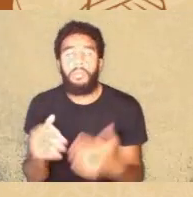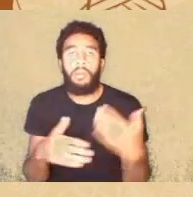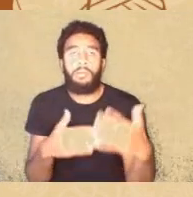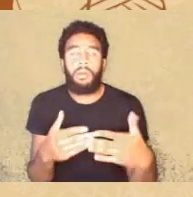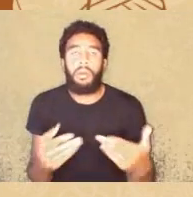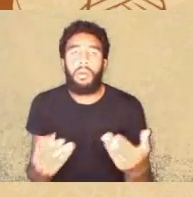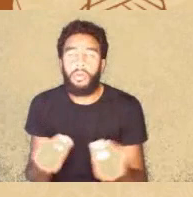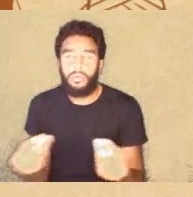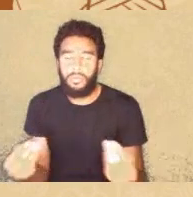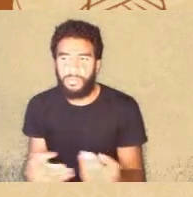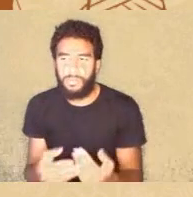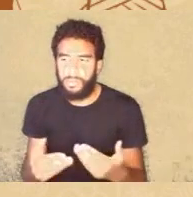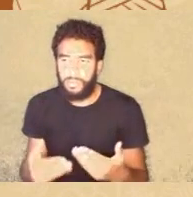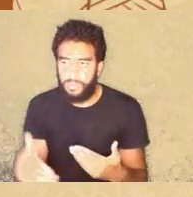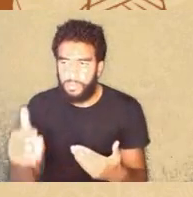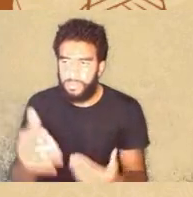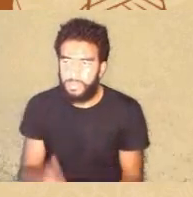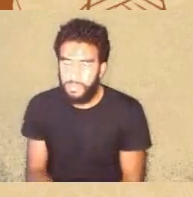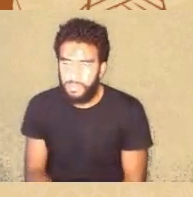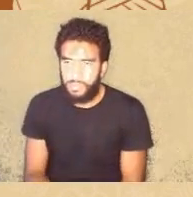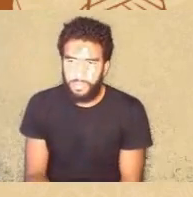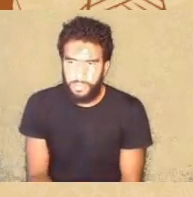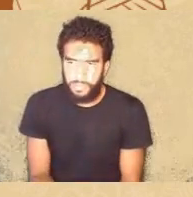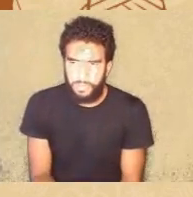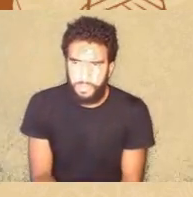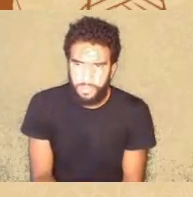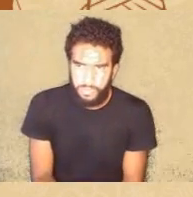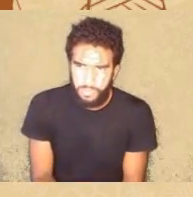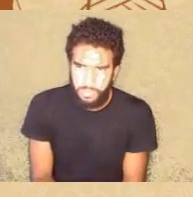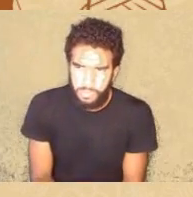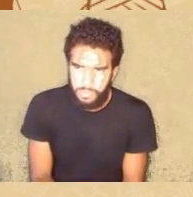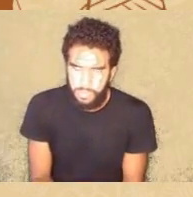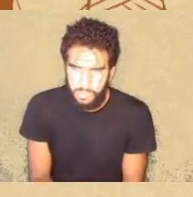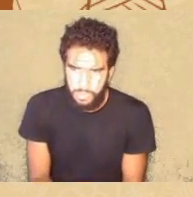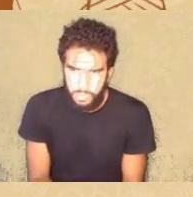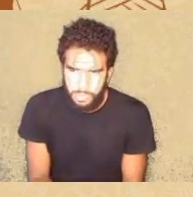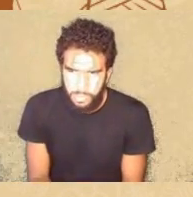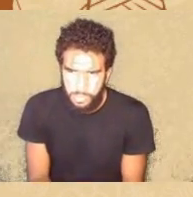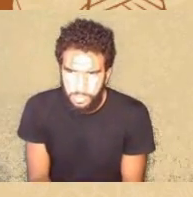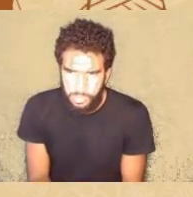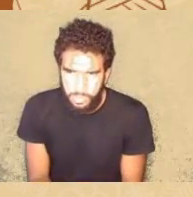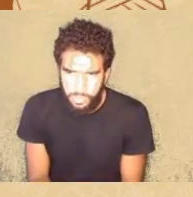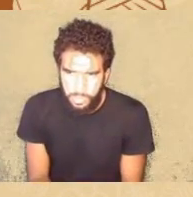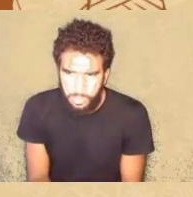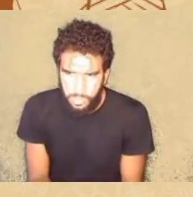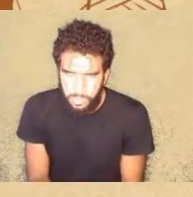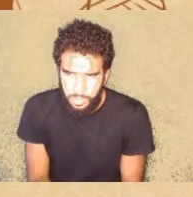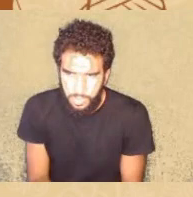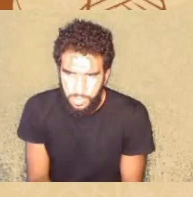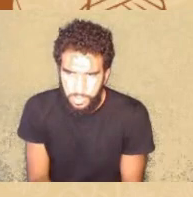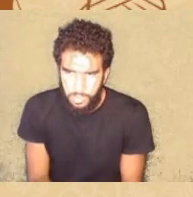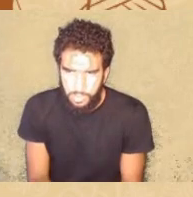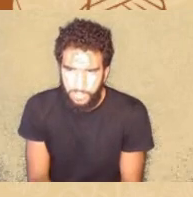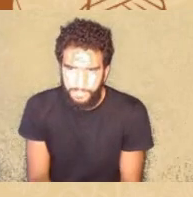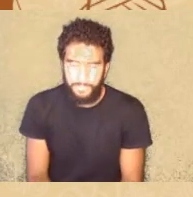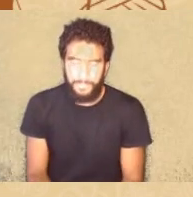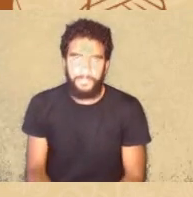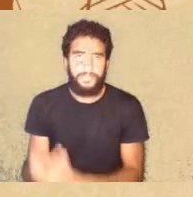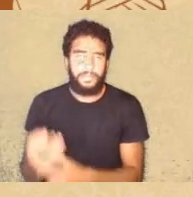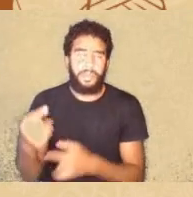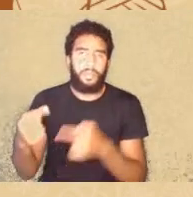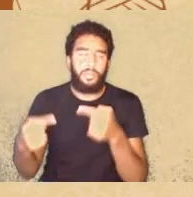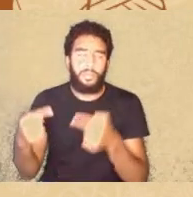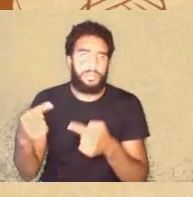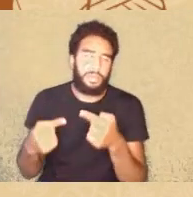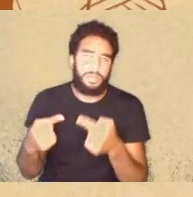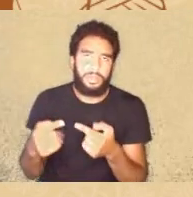Na perspectiva econômica, por exemplo, geralmente, quando as pessoas pensam em política de reparação, elas...